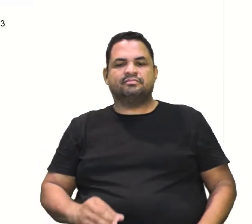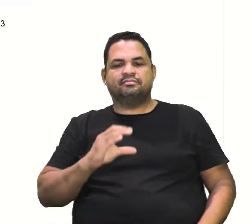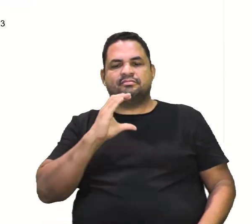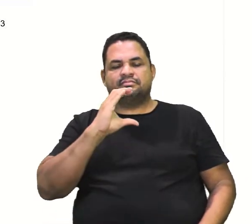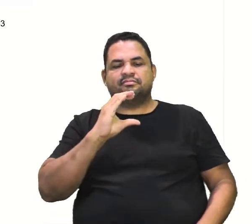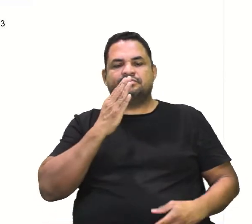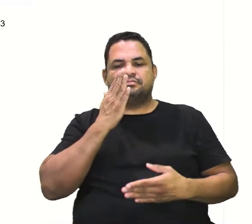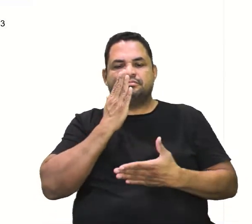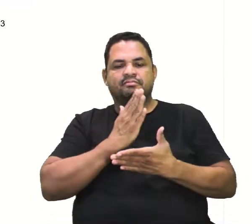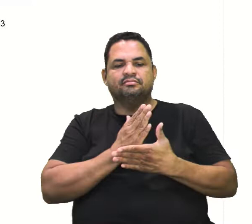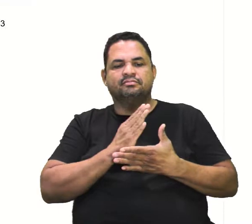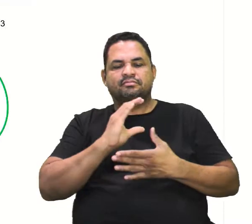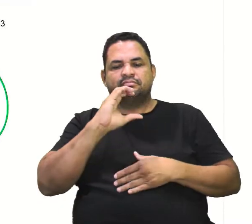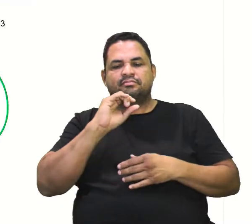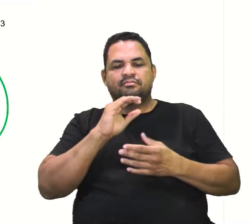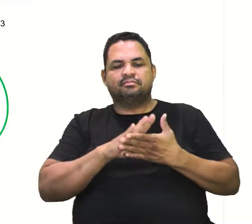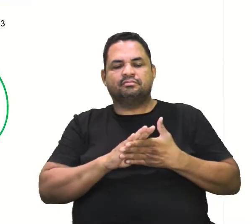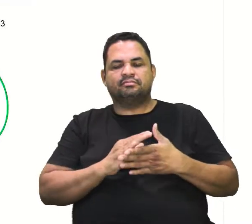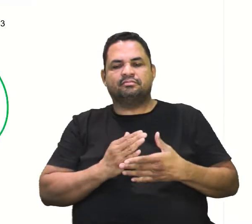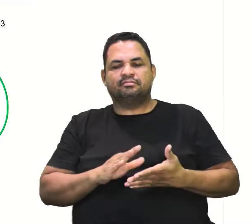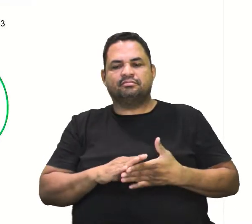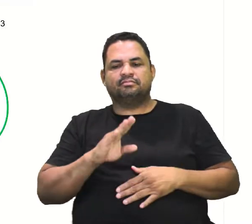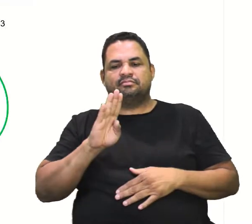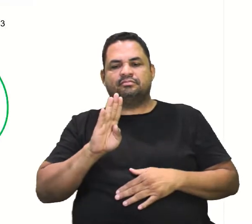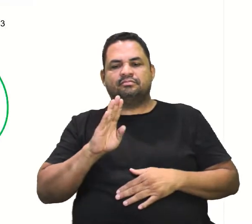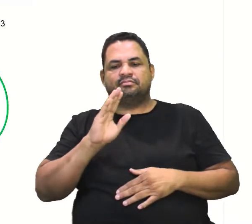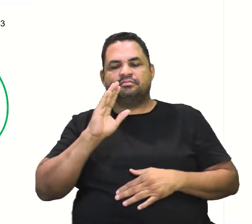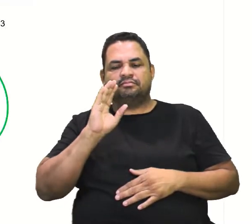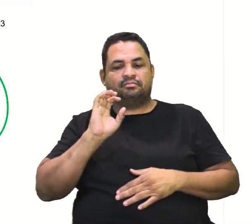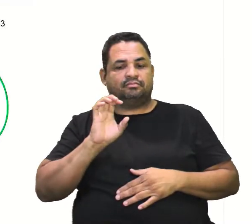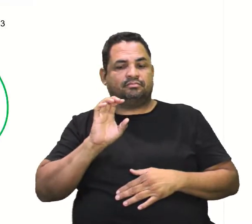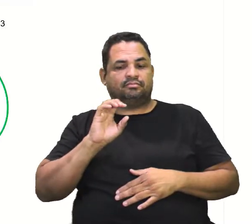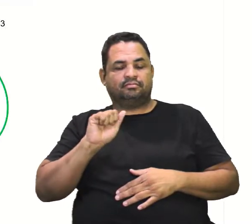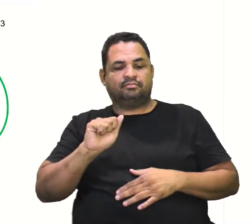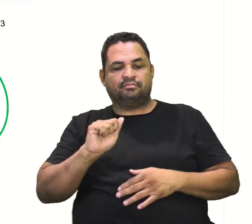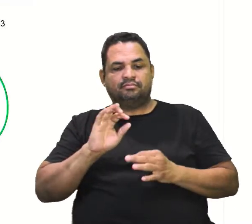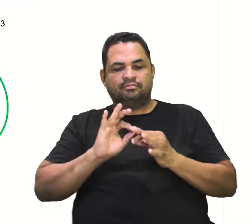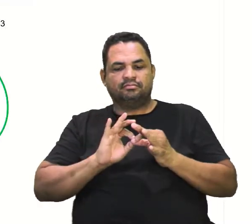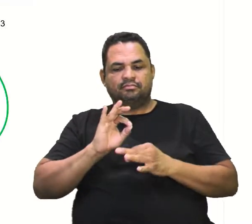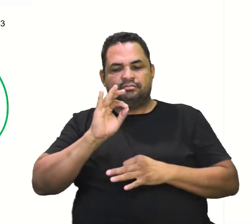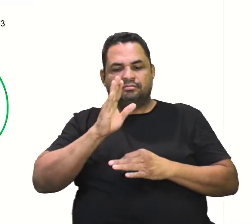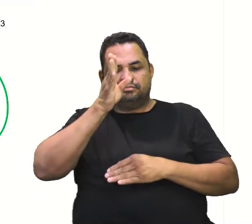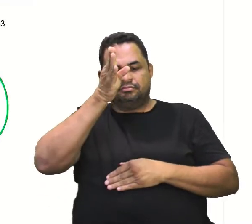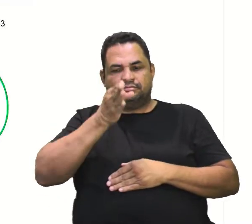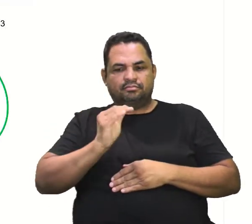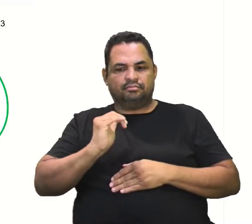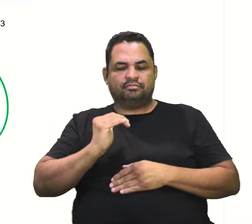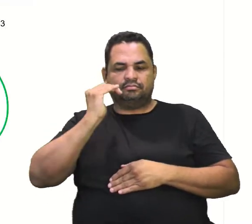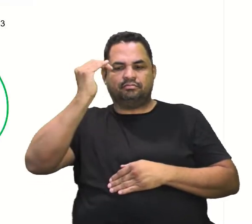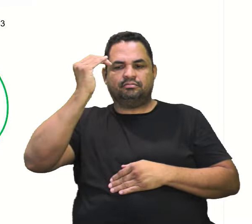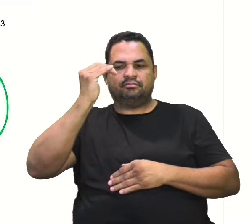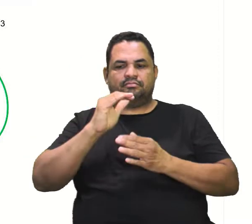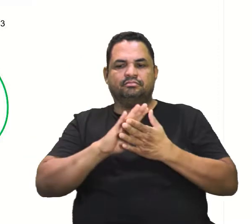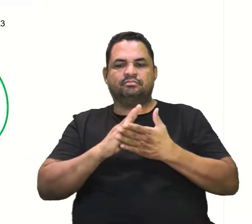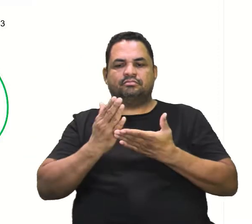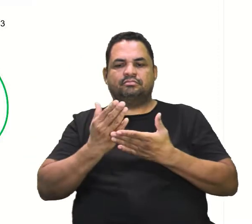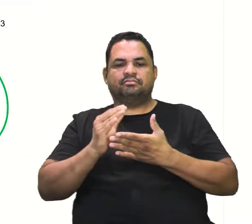distância, a metade da distância focal, e o B e o A é o eixo maior. Isso vai nos dar